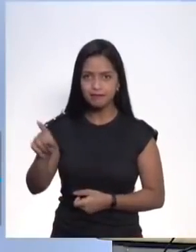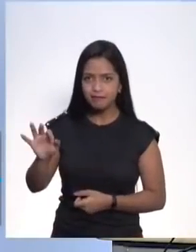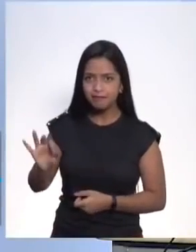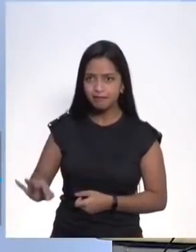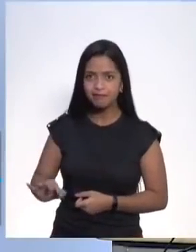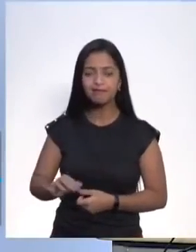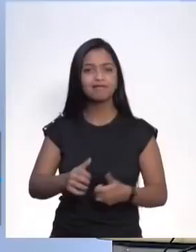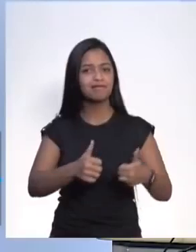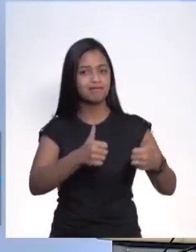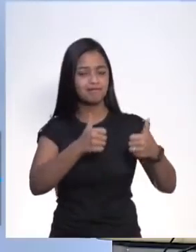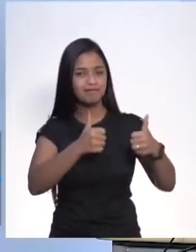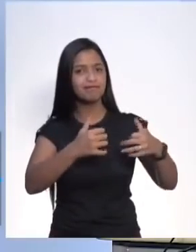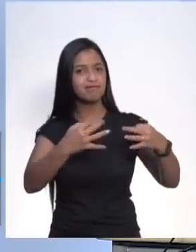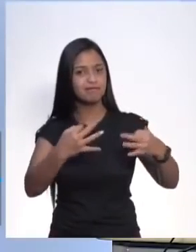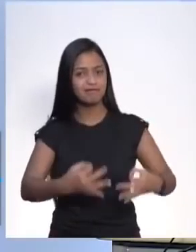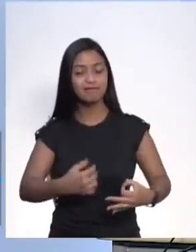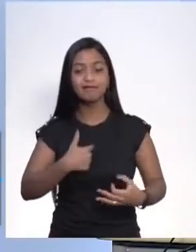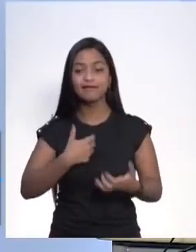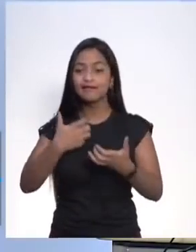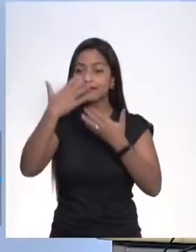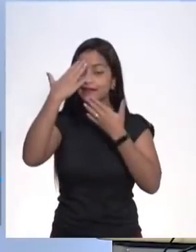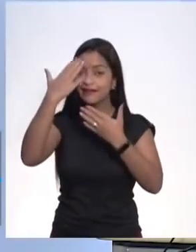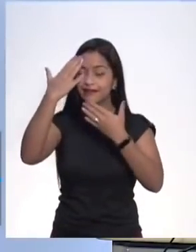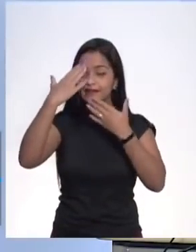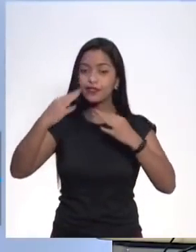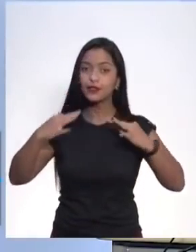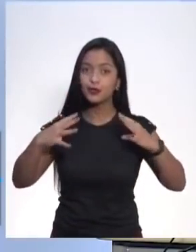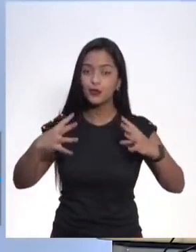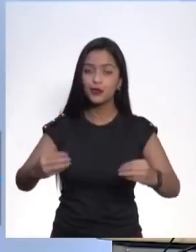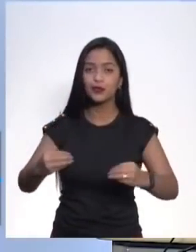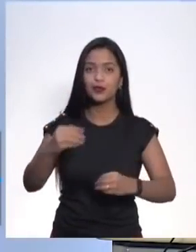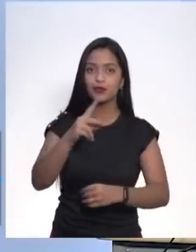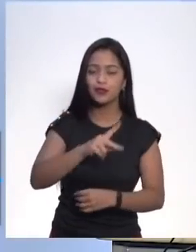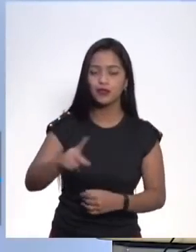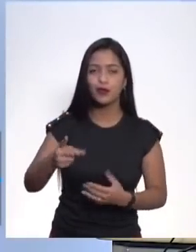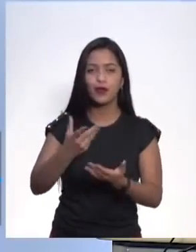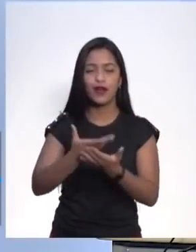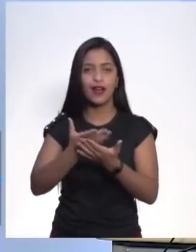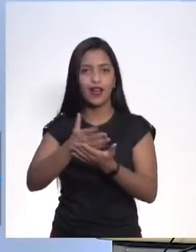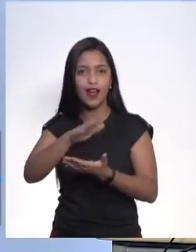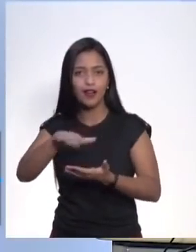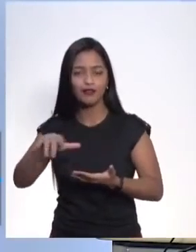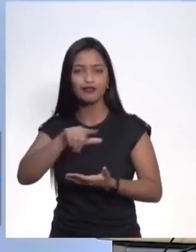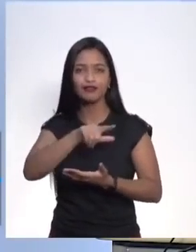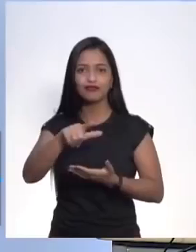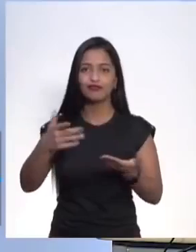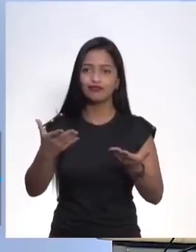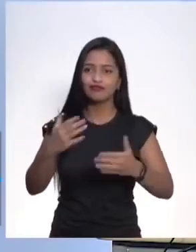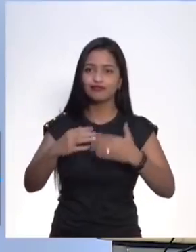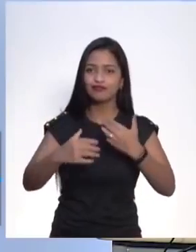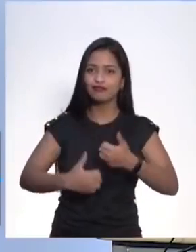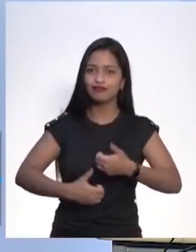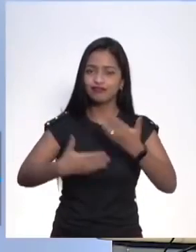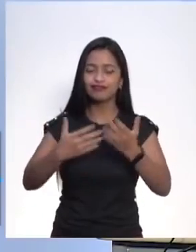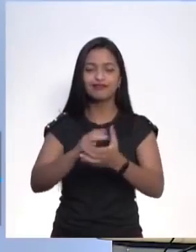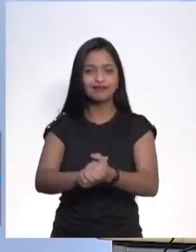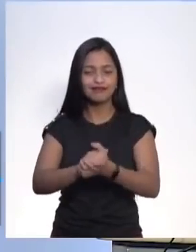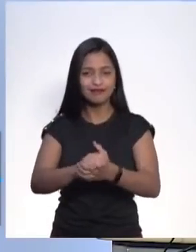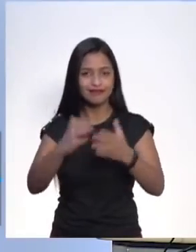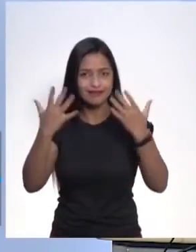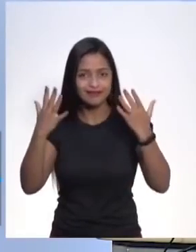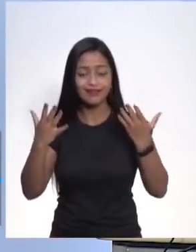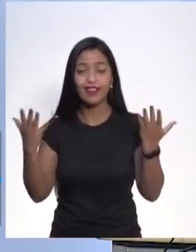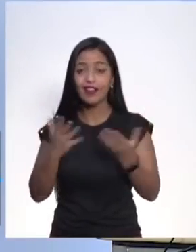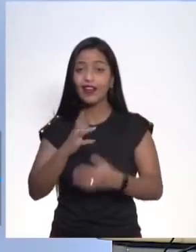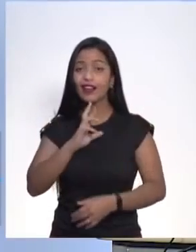certíssimo. Gostaria de agradecer a todos os professores, alunos que estão participando aí. Parabéns, alunos, aí pelas respostas. Vamos subir a resposta